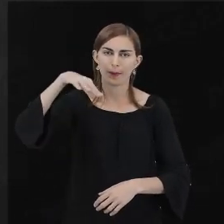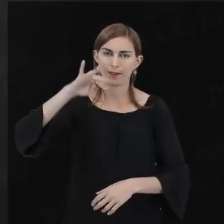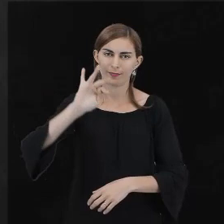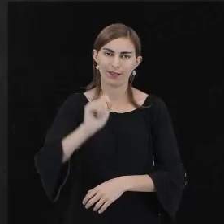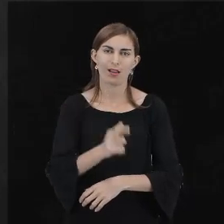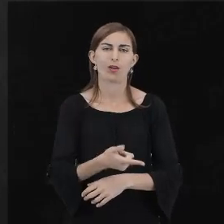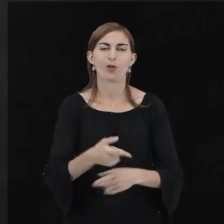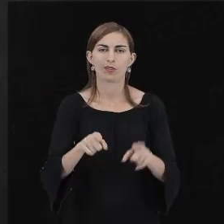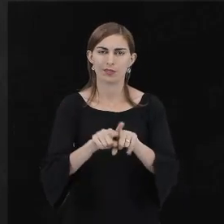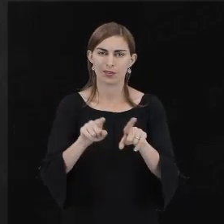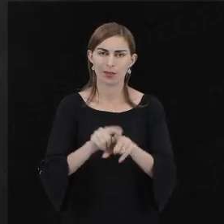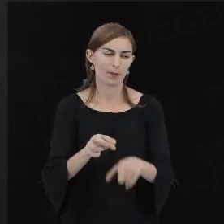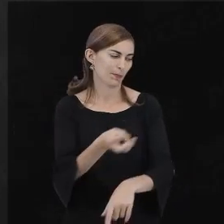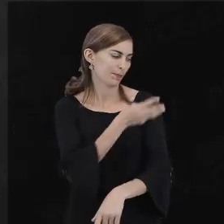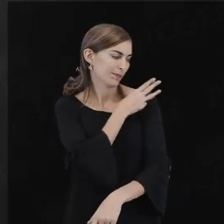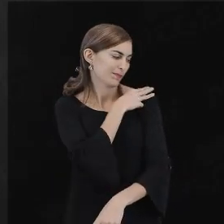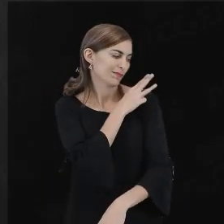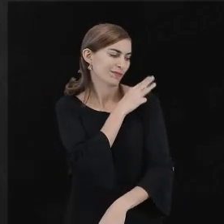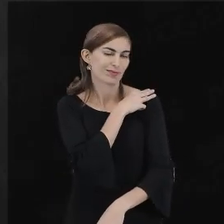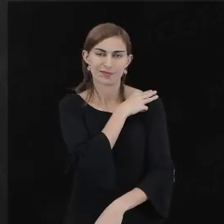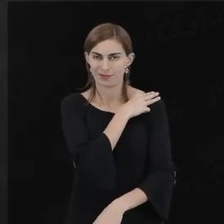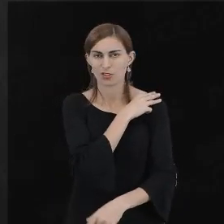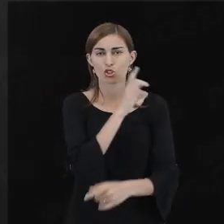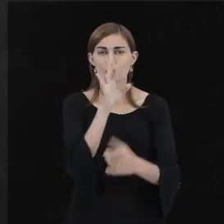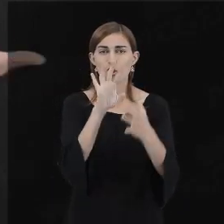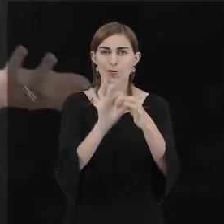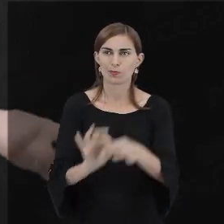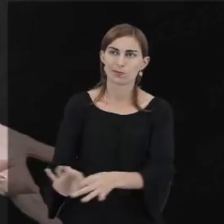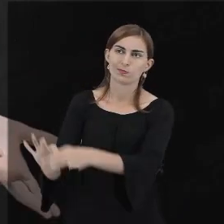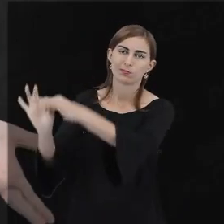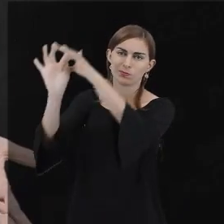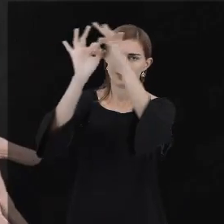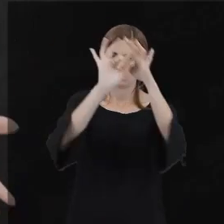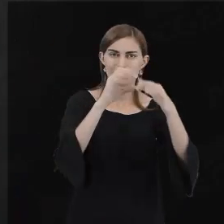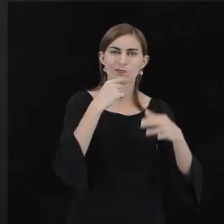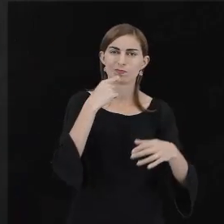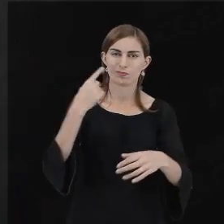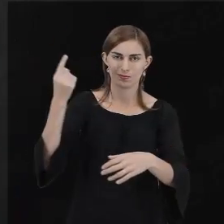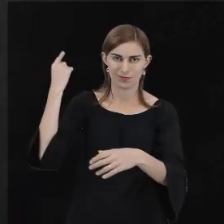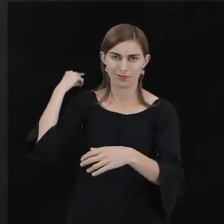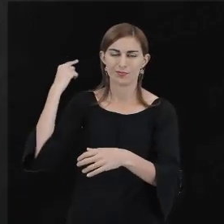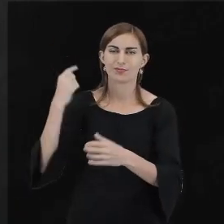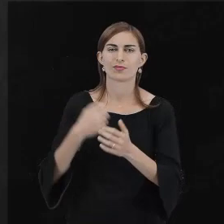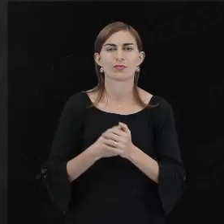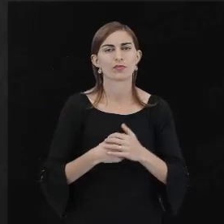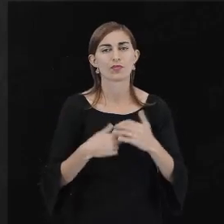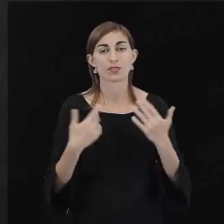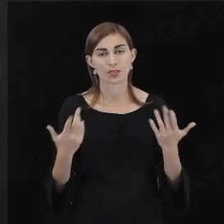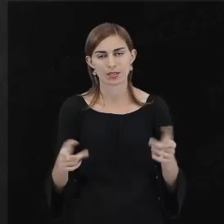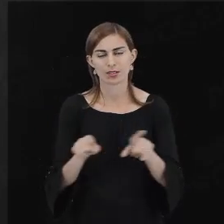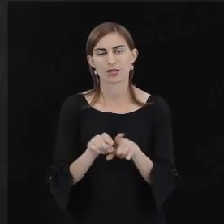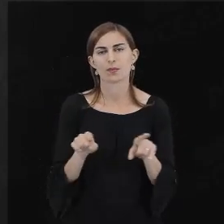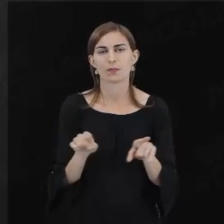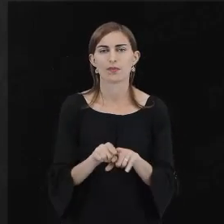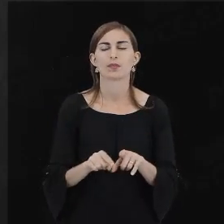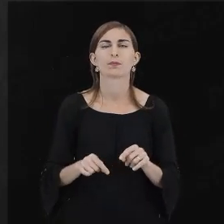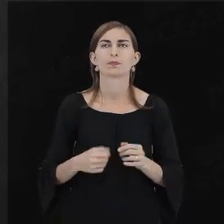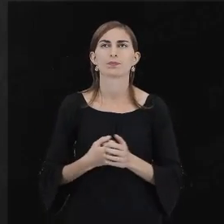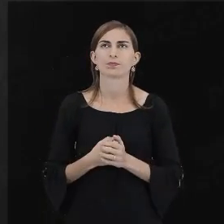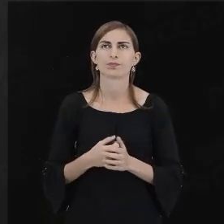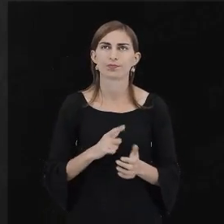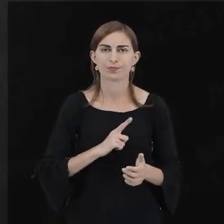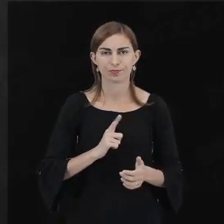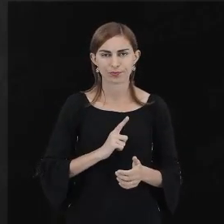menos do ensino médio, que só foi universalizado recentemente, né? E a gente teve